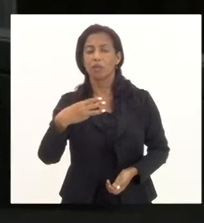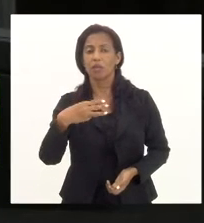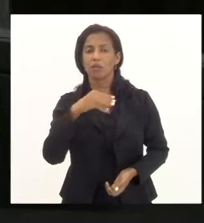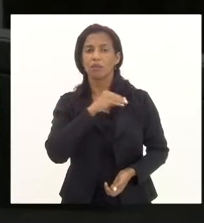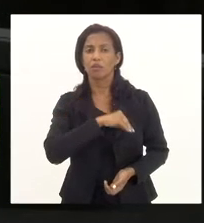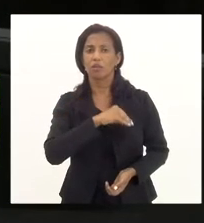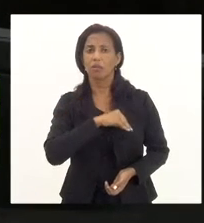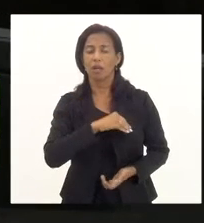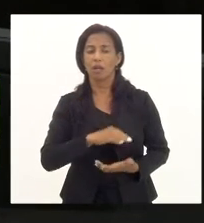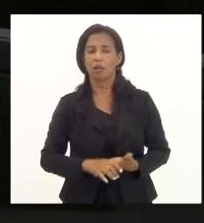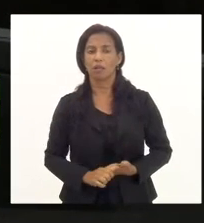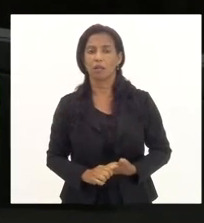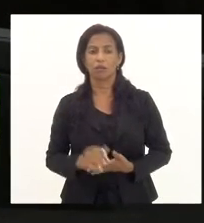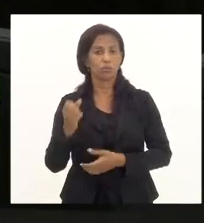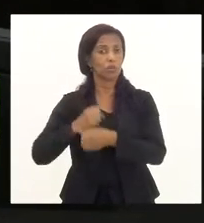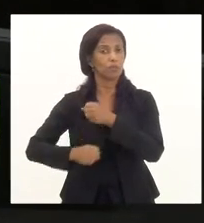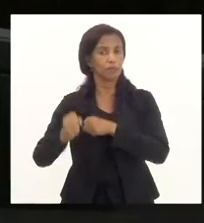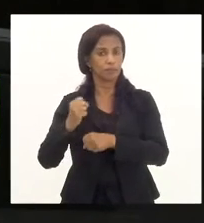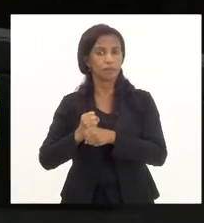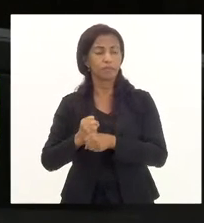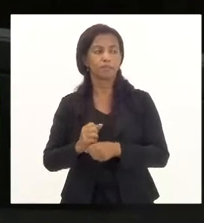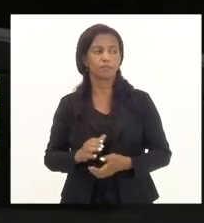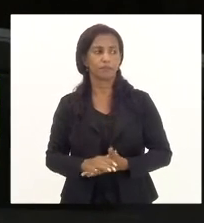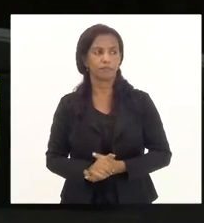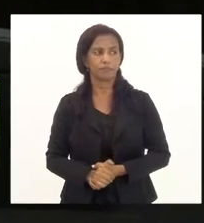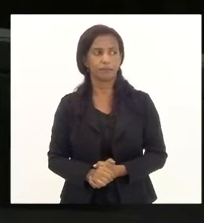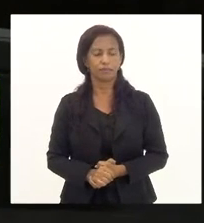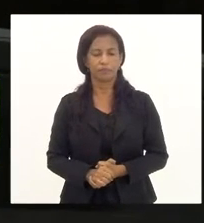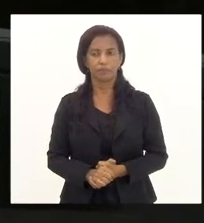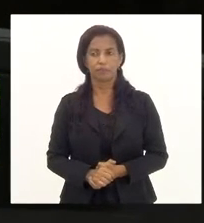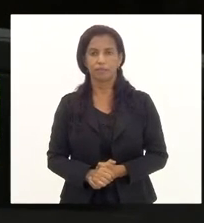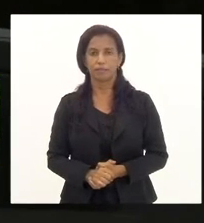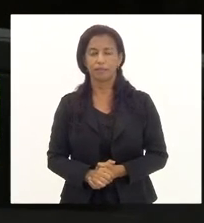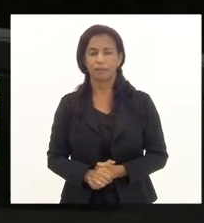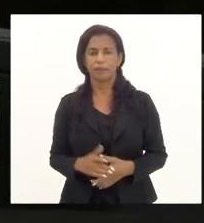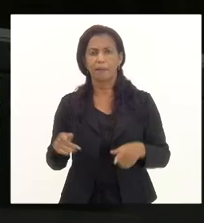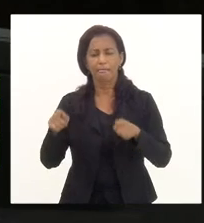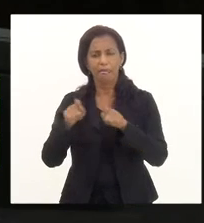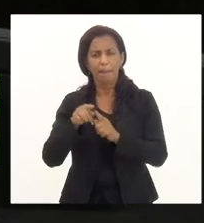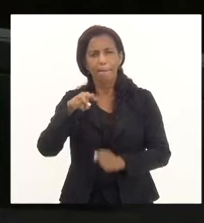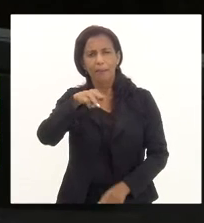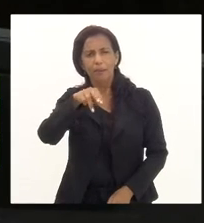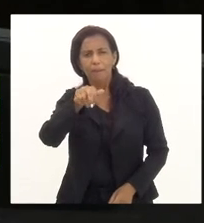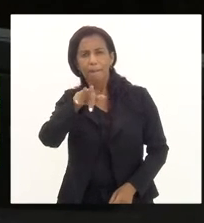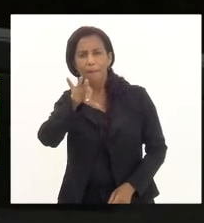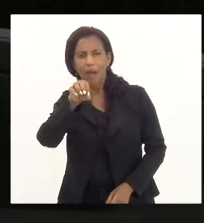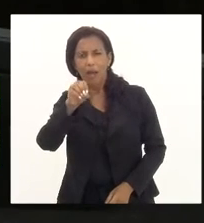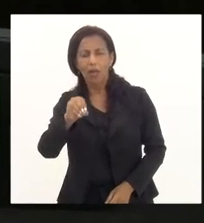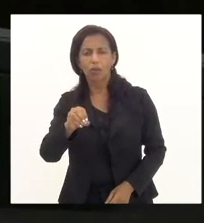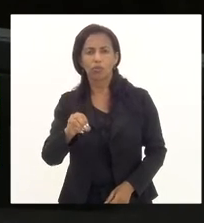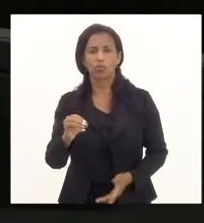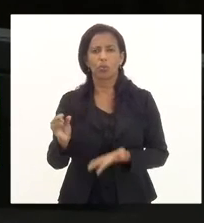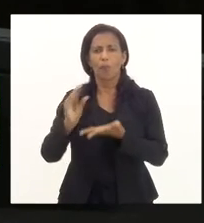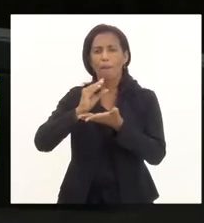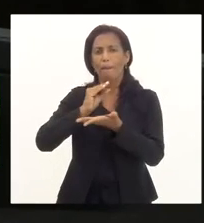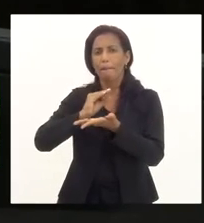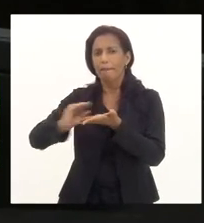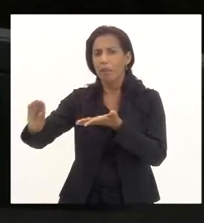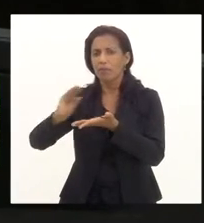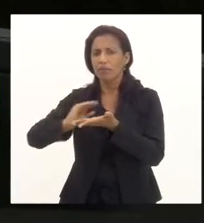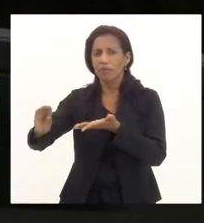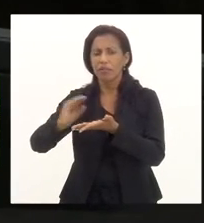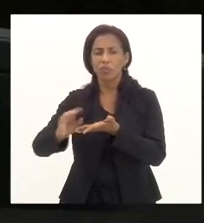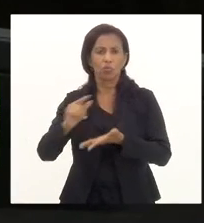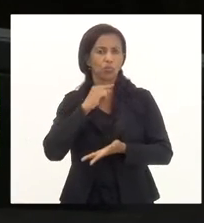salário do do ano passado ainda do Marcos Freitas é que os benefícios não